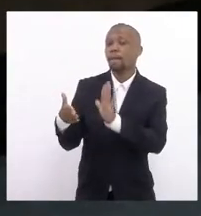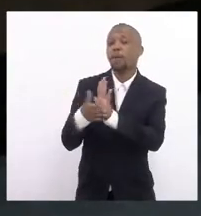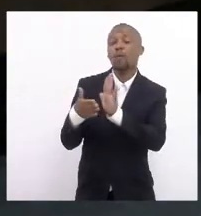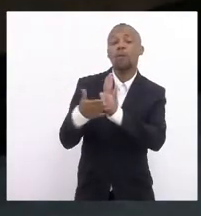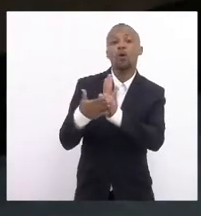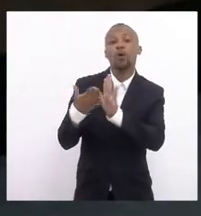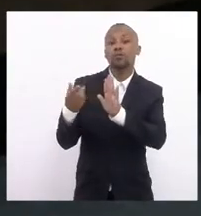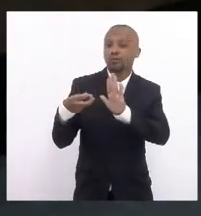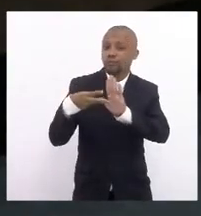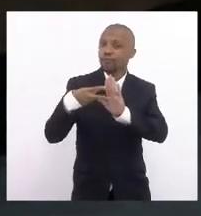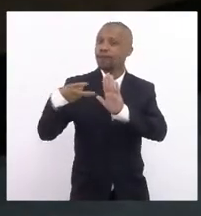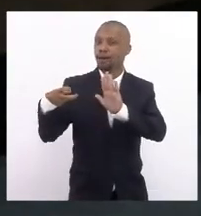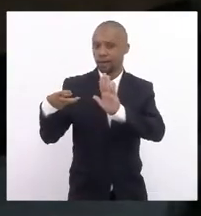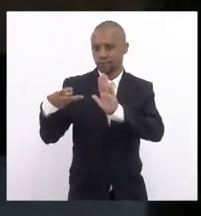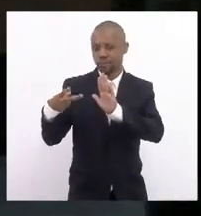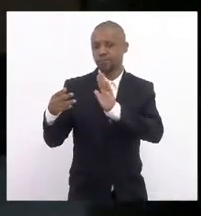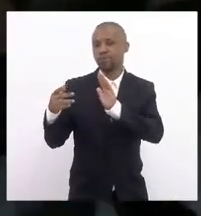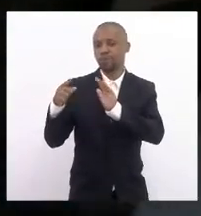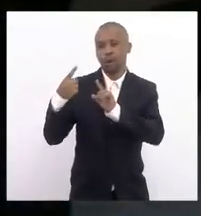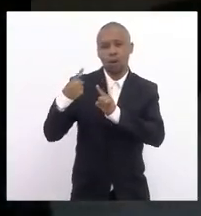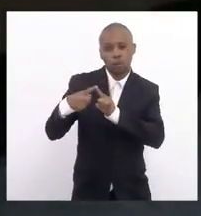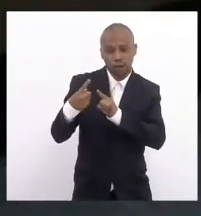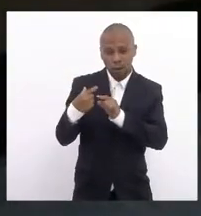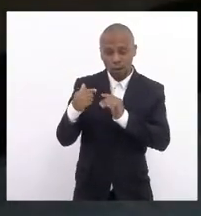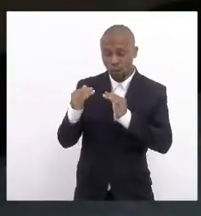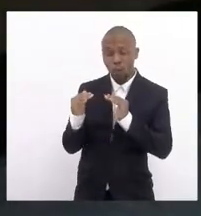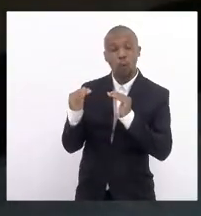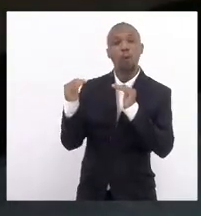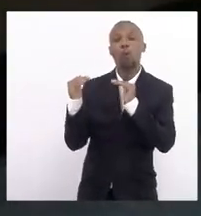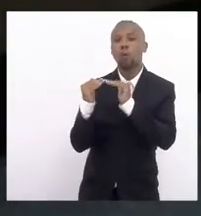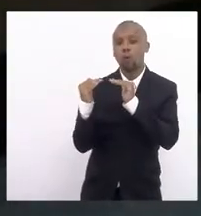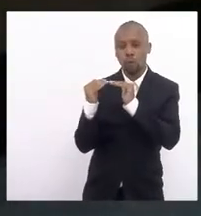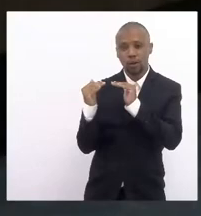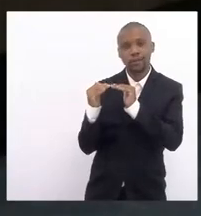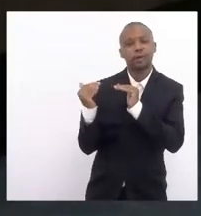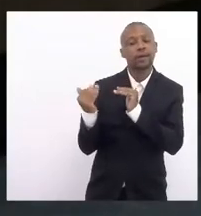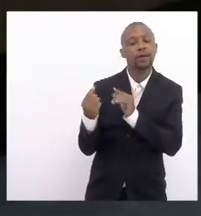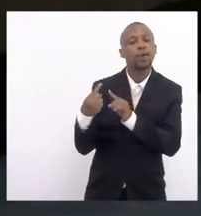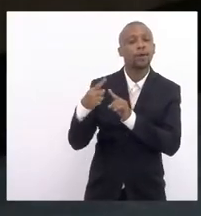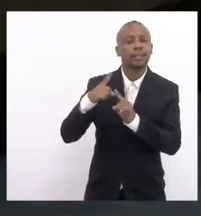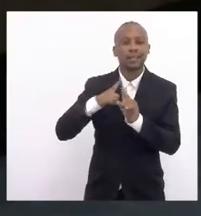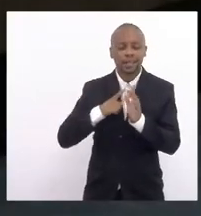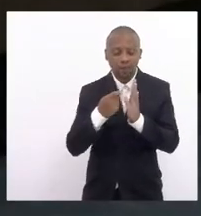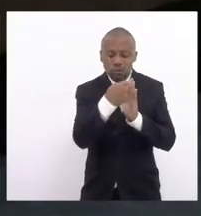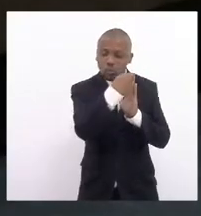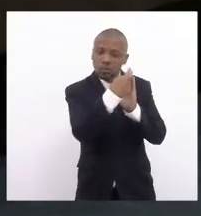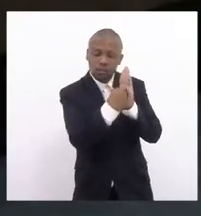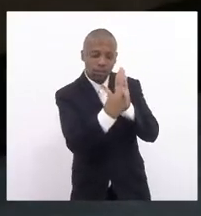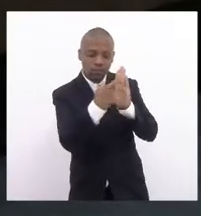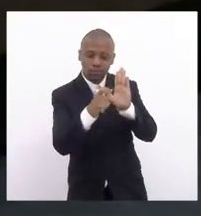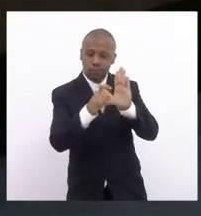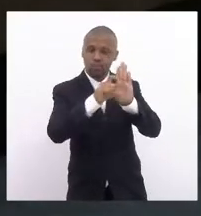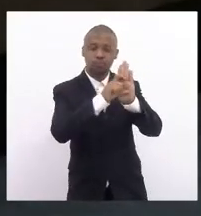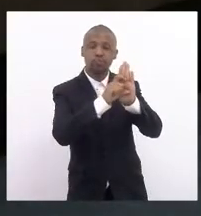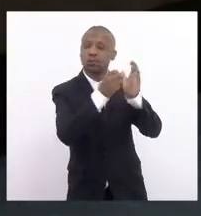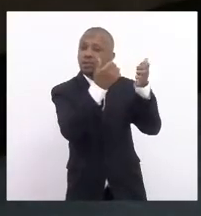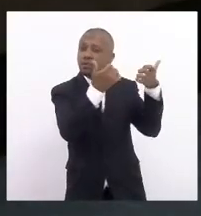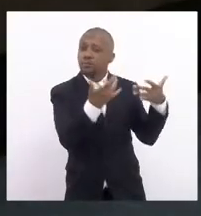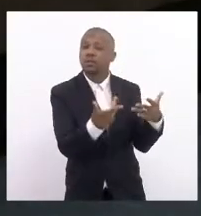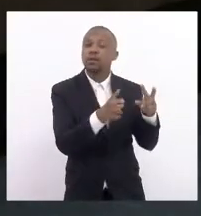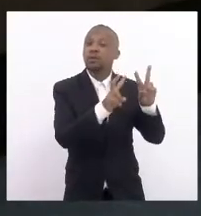E lá eu concordei, porque tem um pedaço aí que diz respeito ao